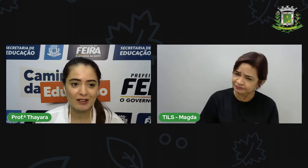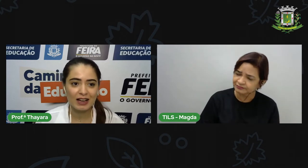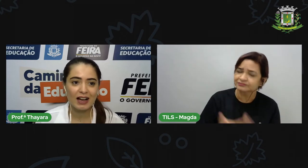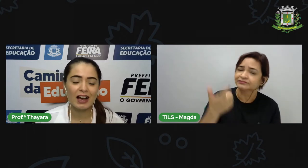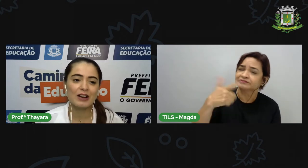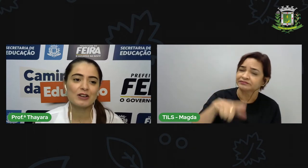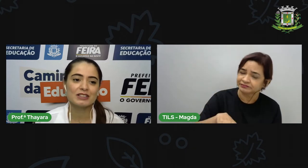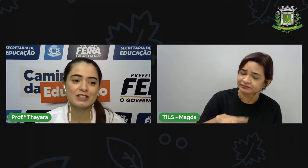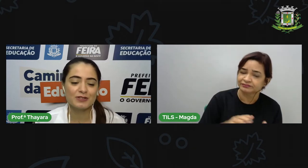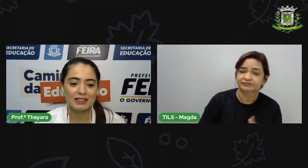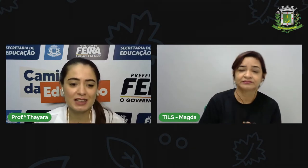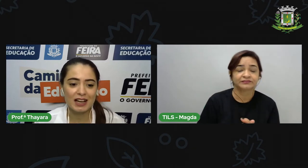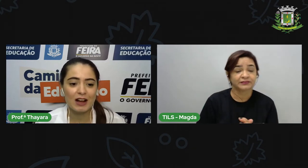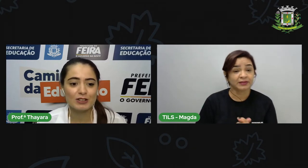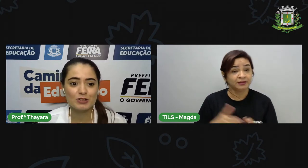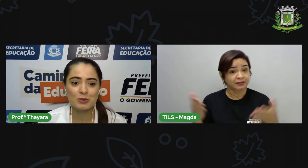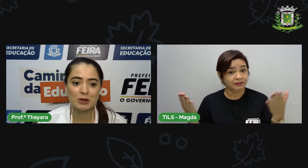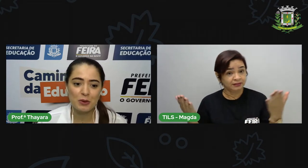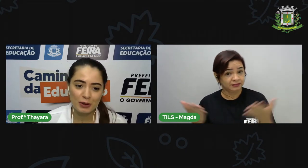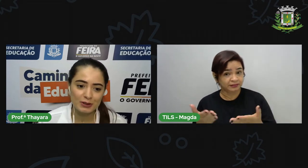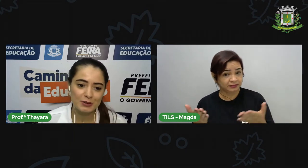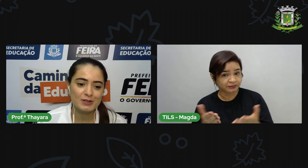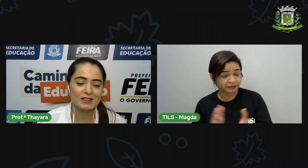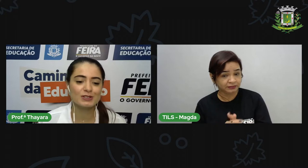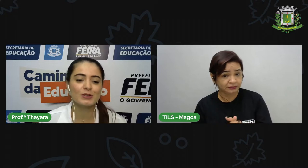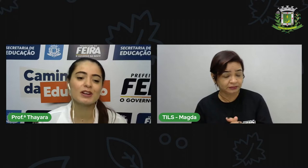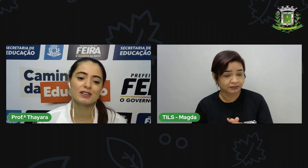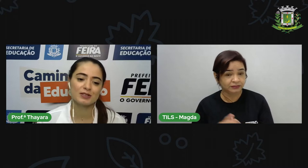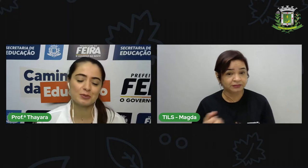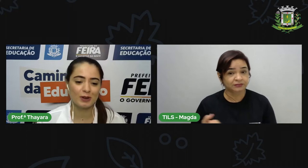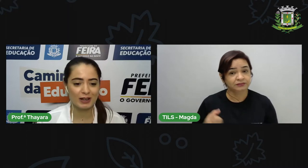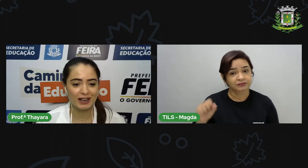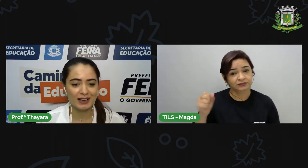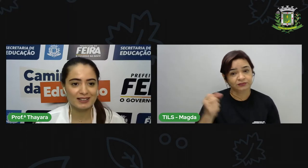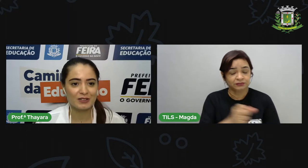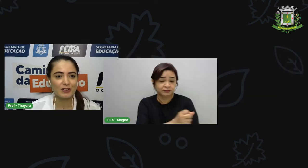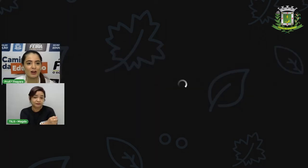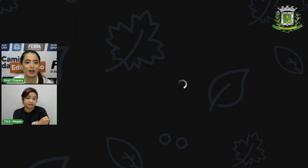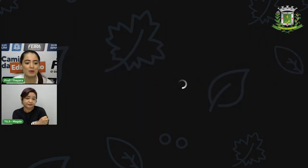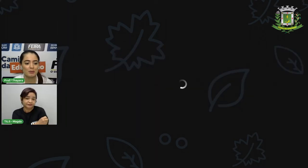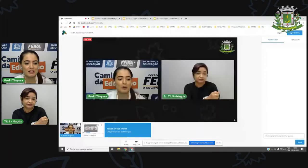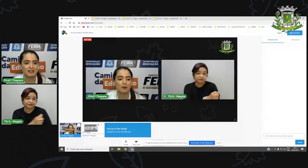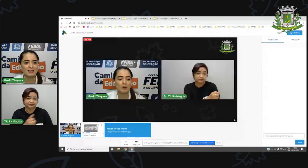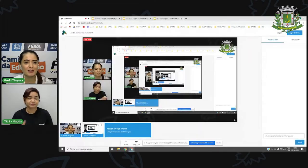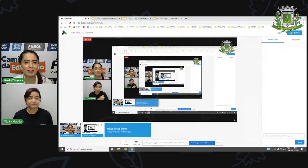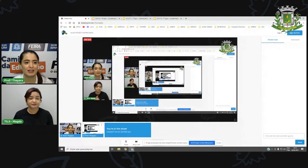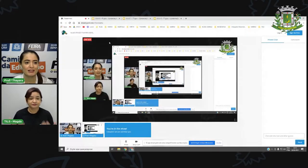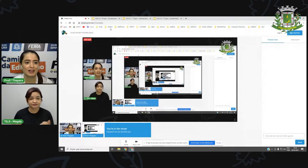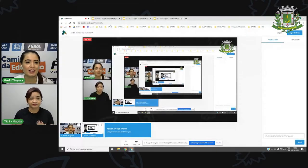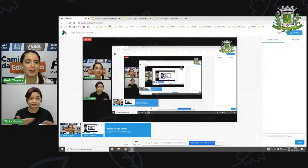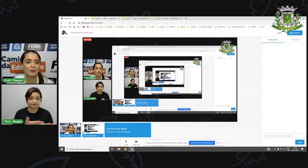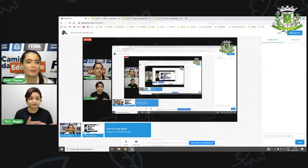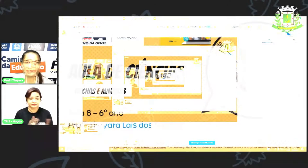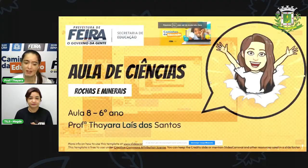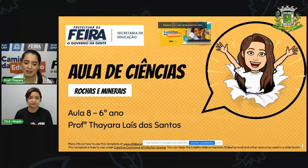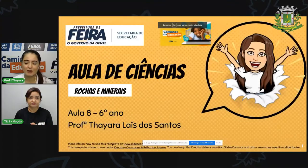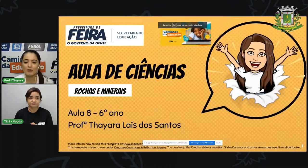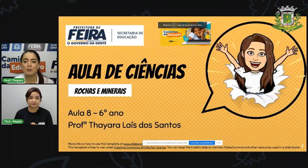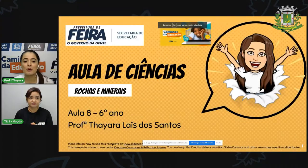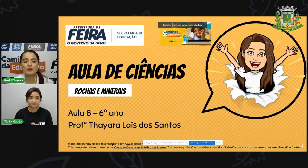nossa aula. Agora a gente vai ter a aula de número 8 do sexto ano. Bora lá então, colocar minha apresentação aqui na tela.